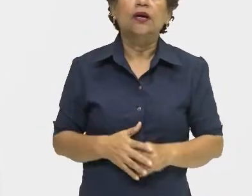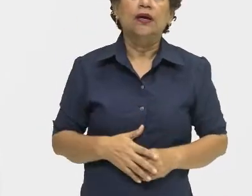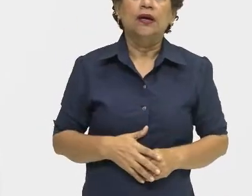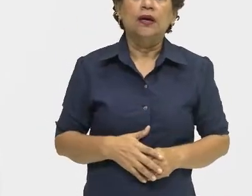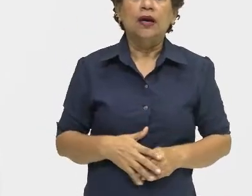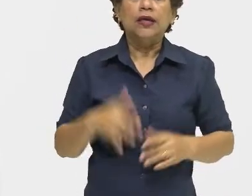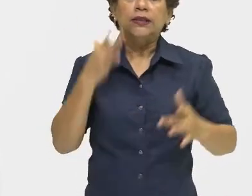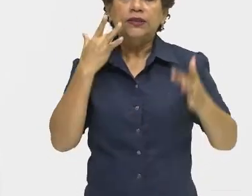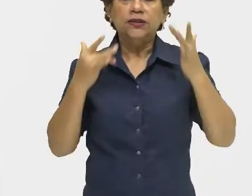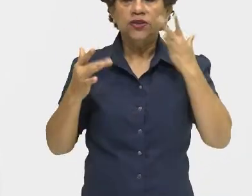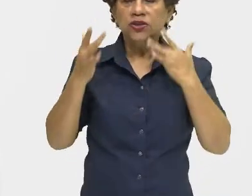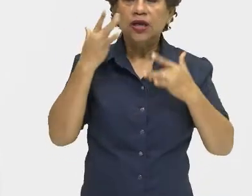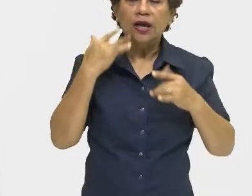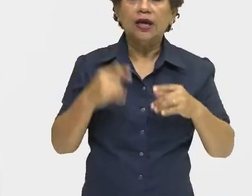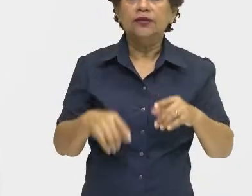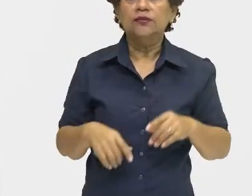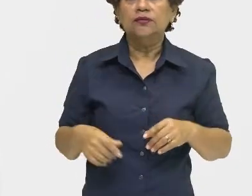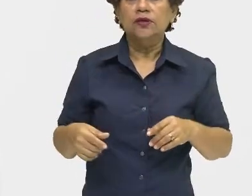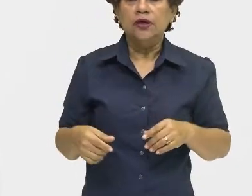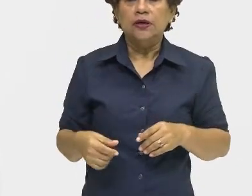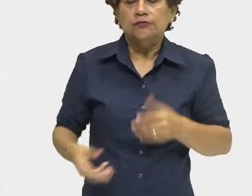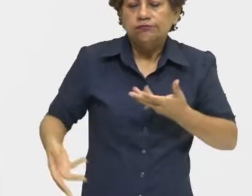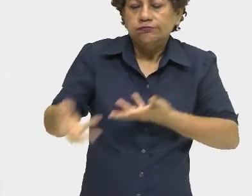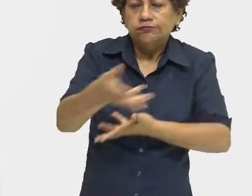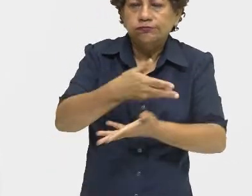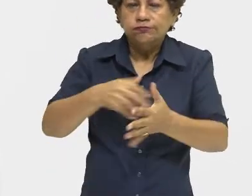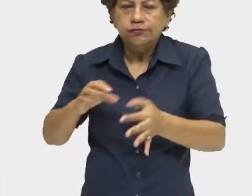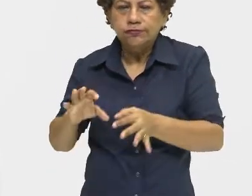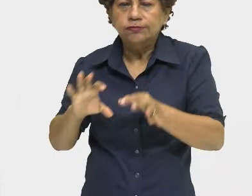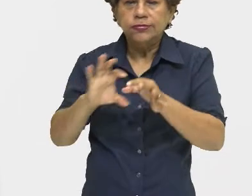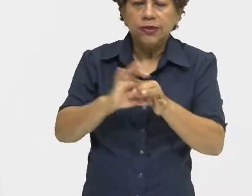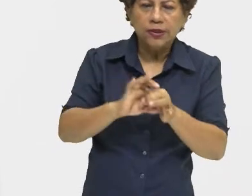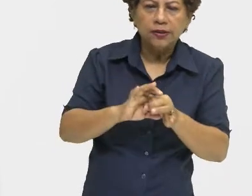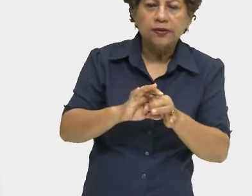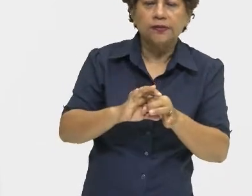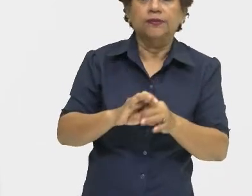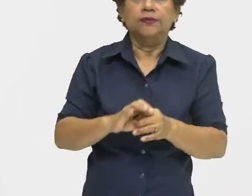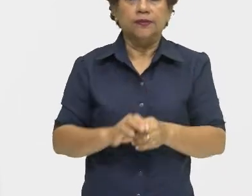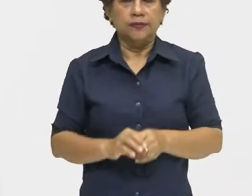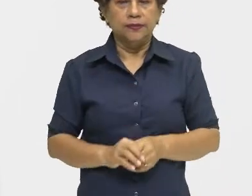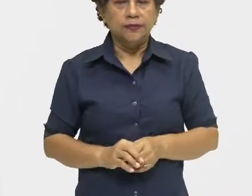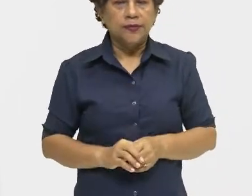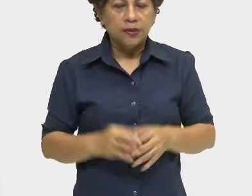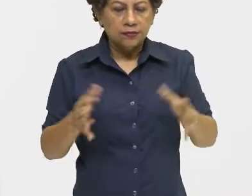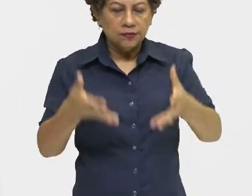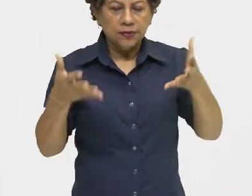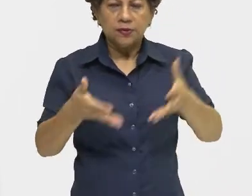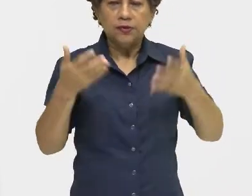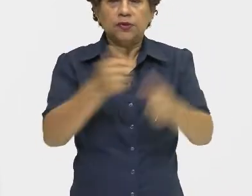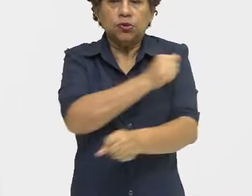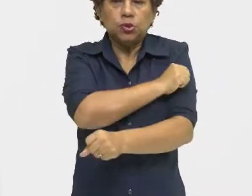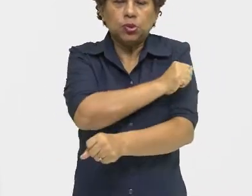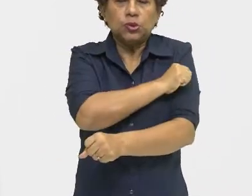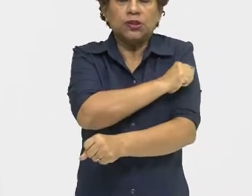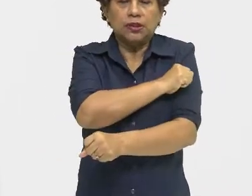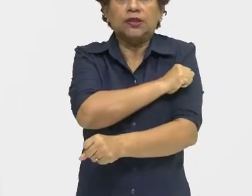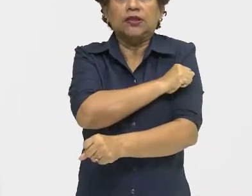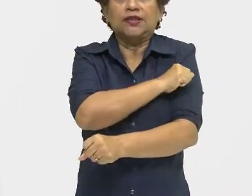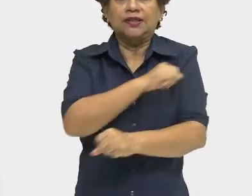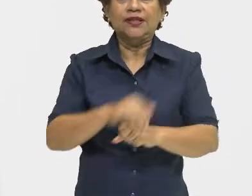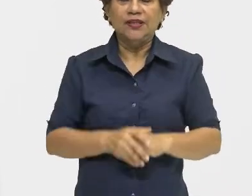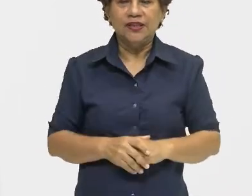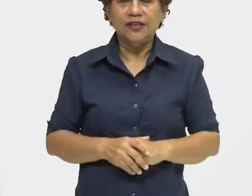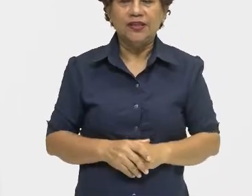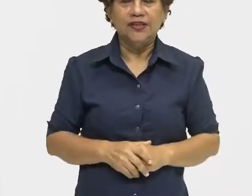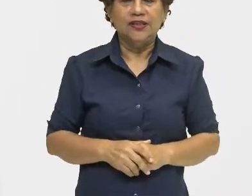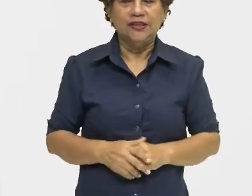integradas nas interações sociais para a construção do projeto de vida do estudante, valorizando a